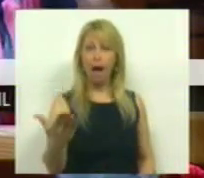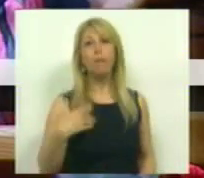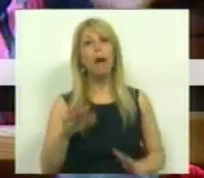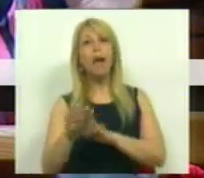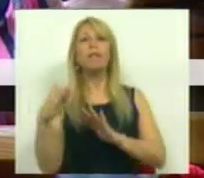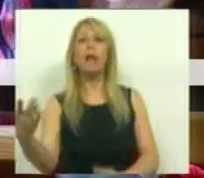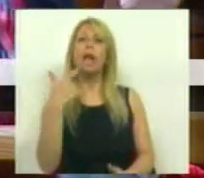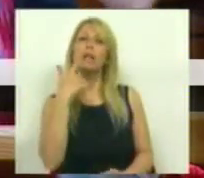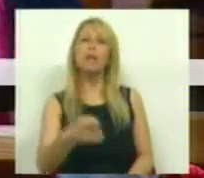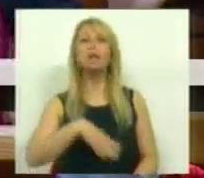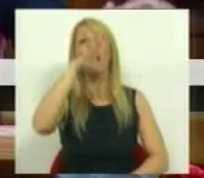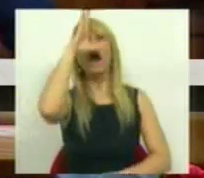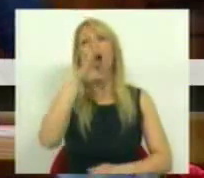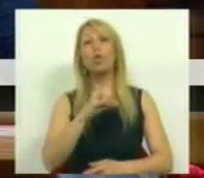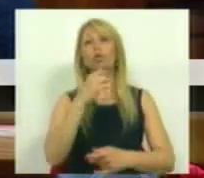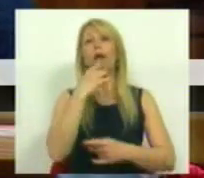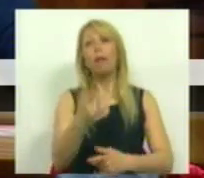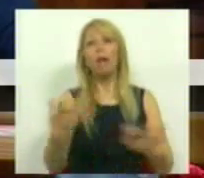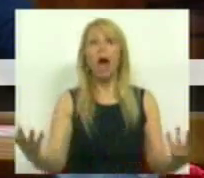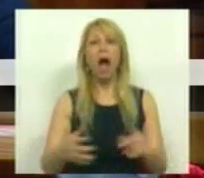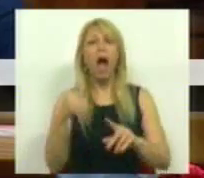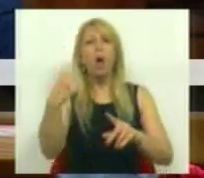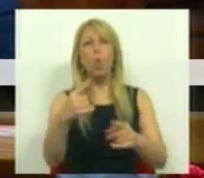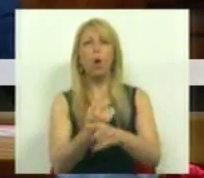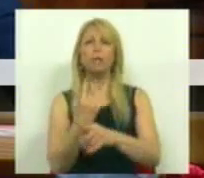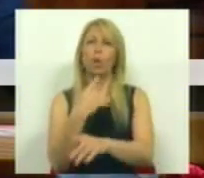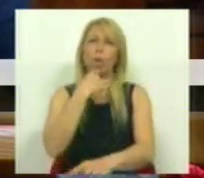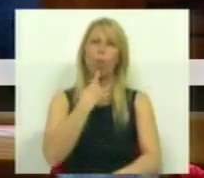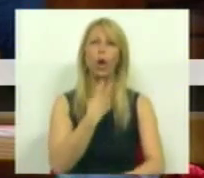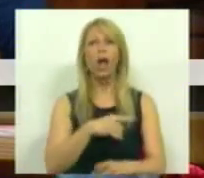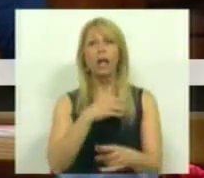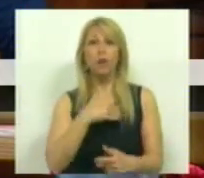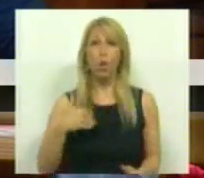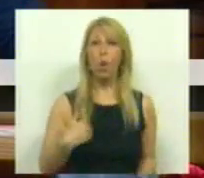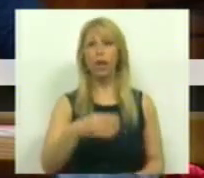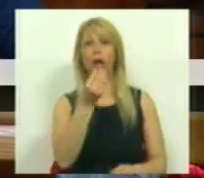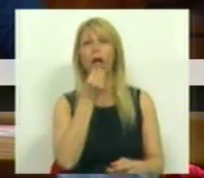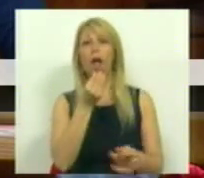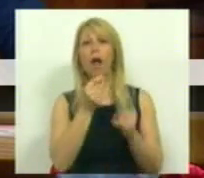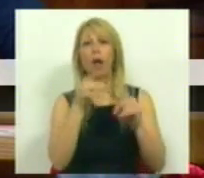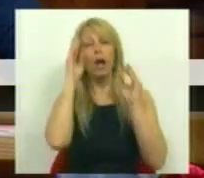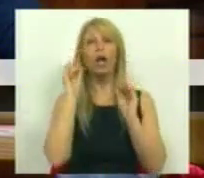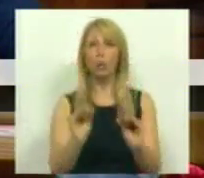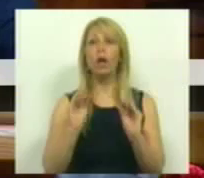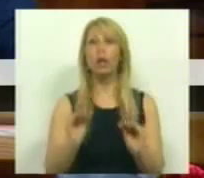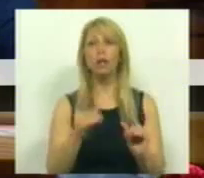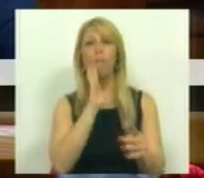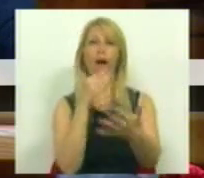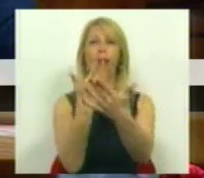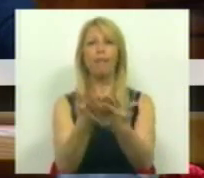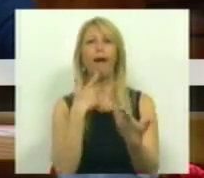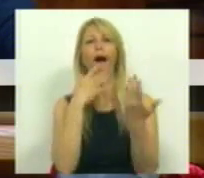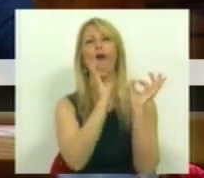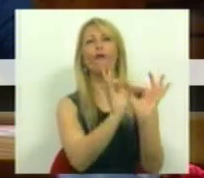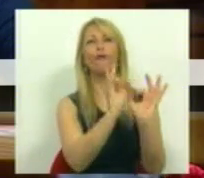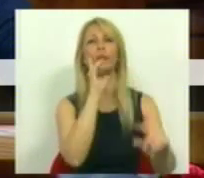são gorduras na saúde e na educação, enquanto alimenta candidamente benesses e